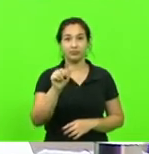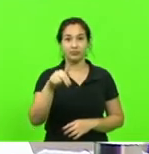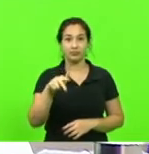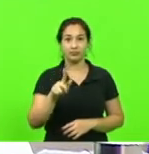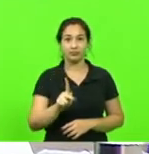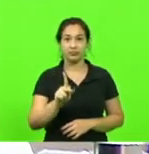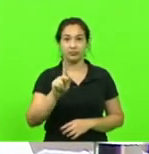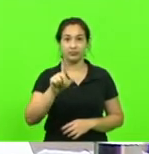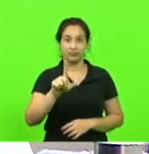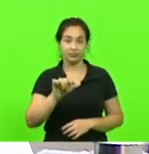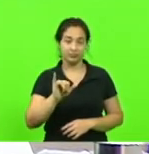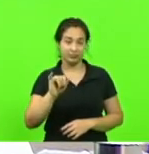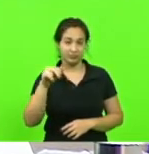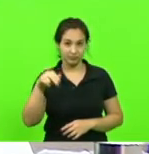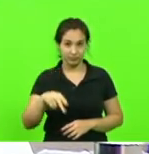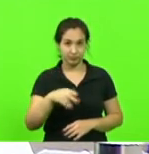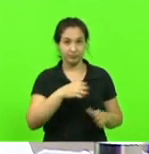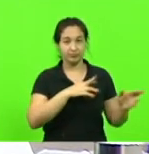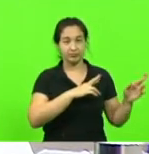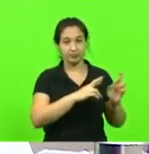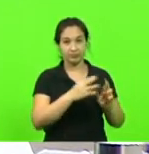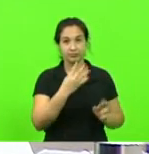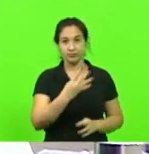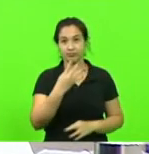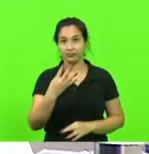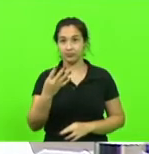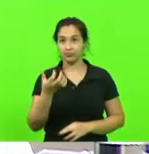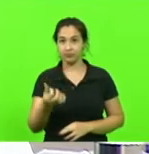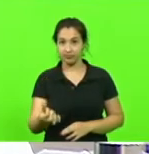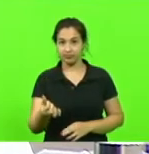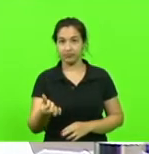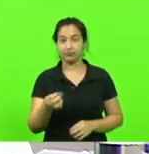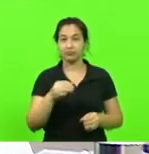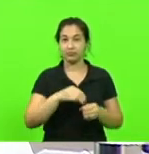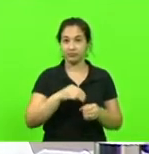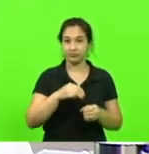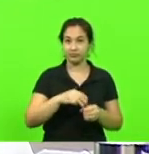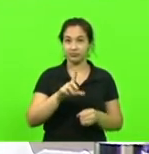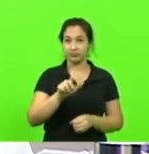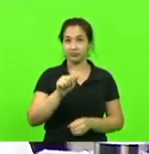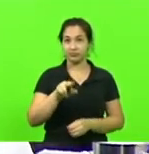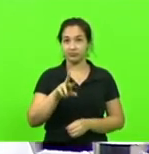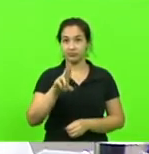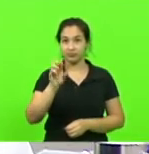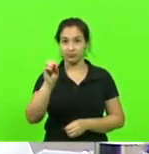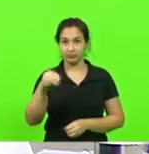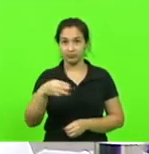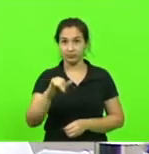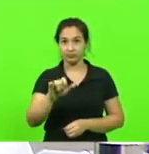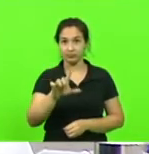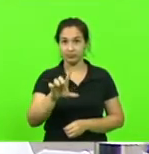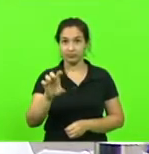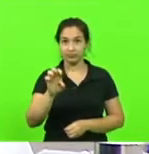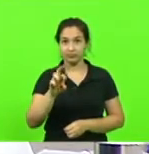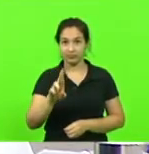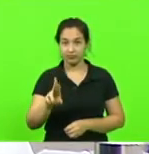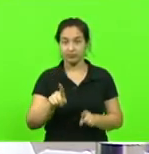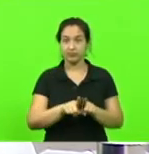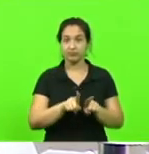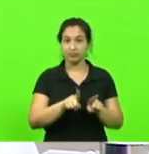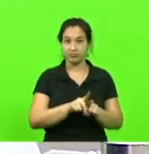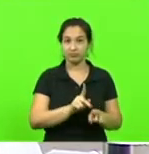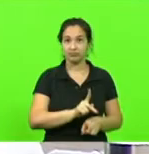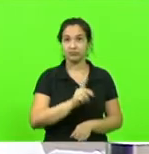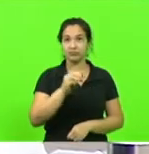rodovia SC-446, compreendido entre os municípios de Lauro Miller e quilômetro 0 e a